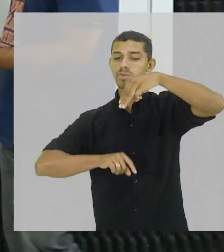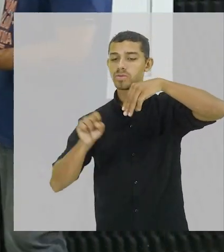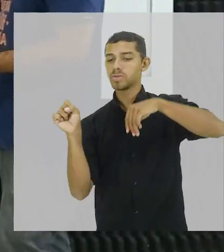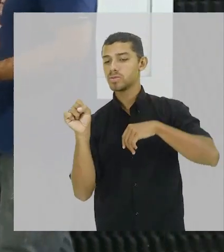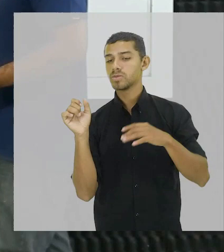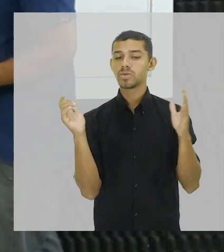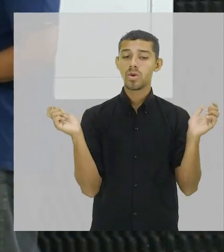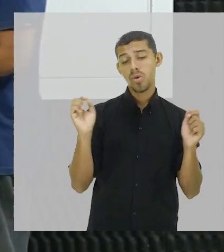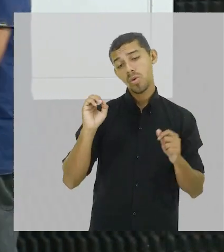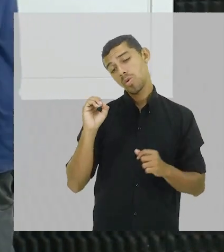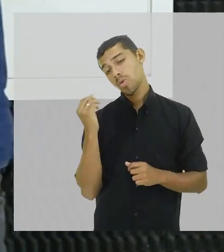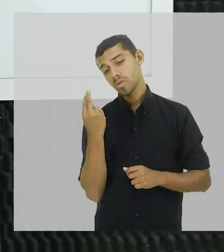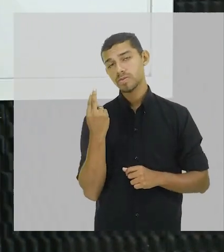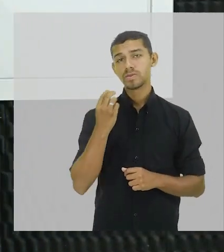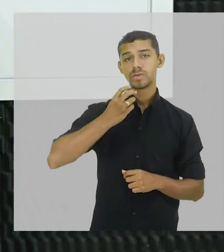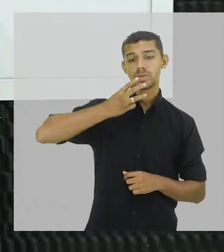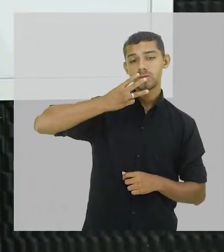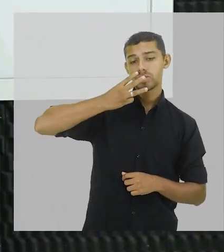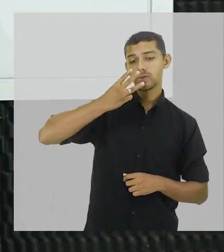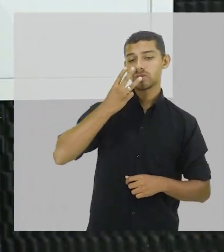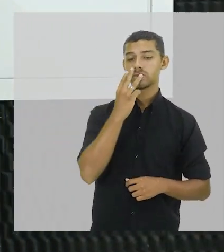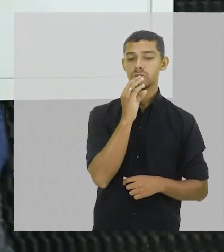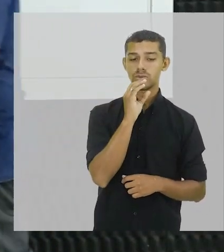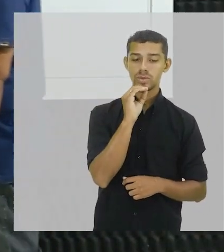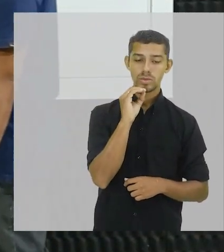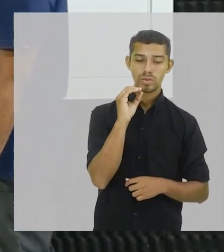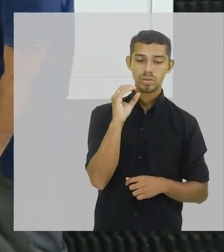Nós vamos mudar aqui